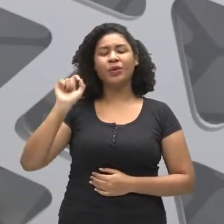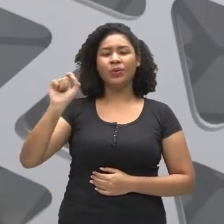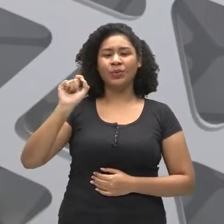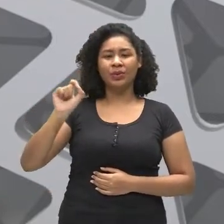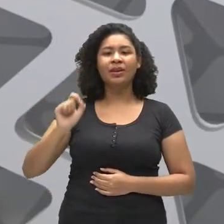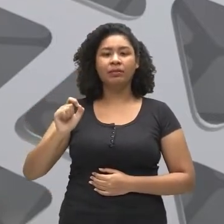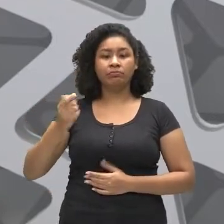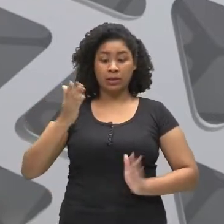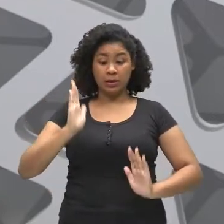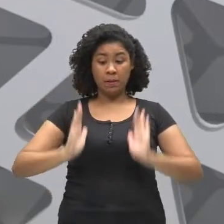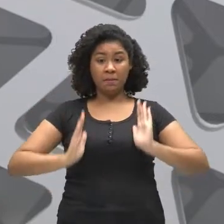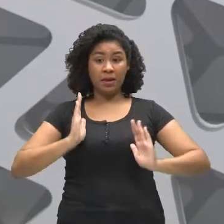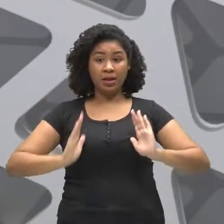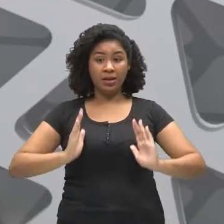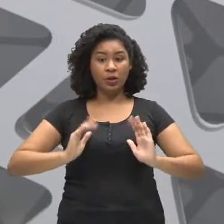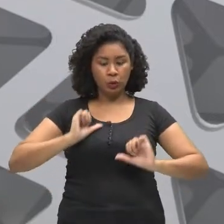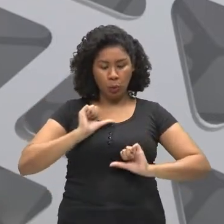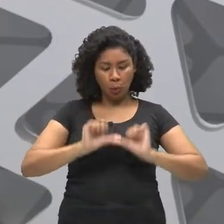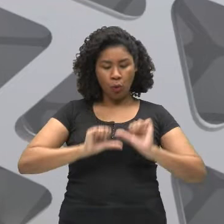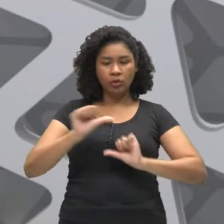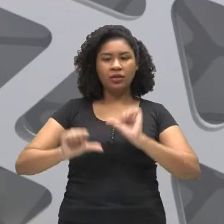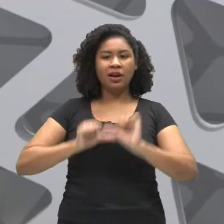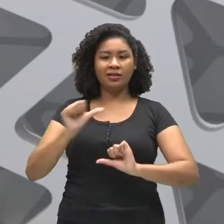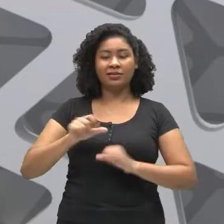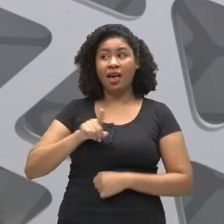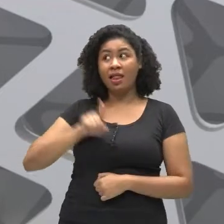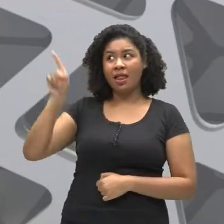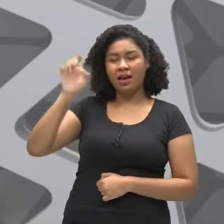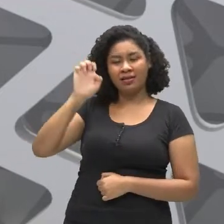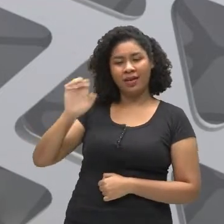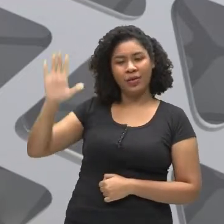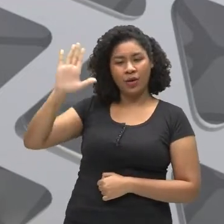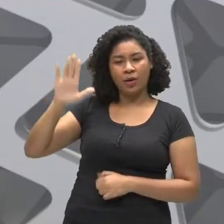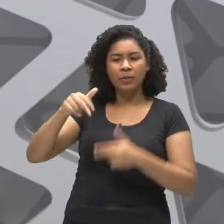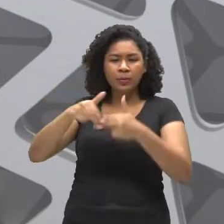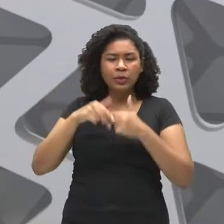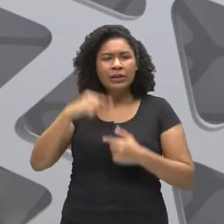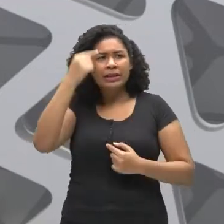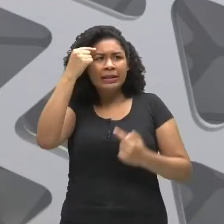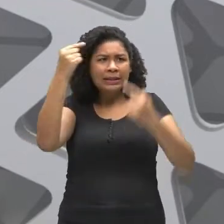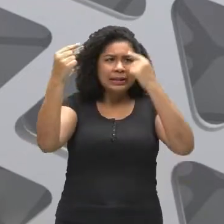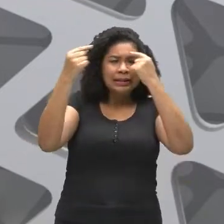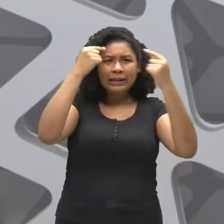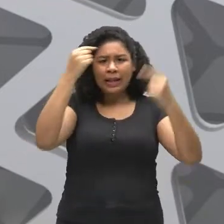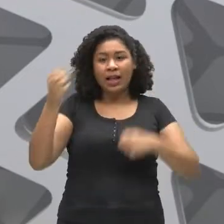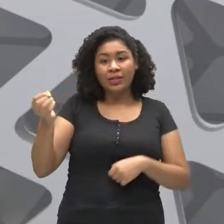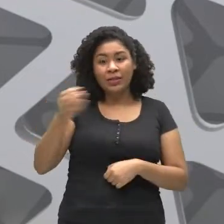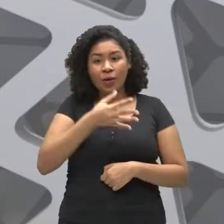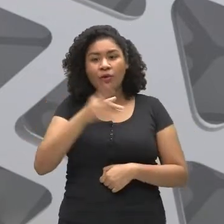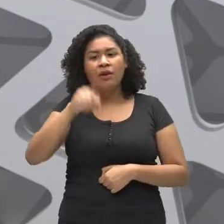grandes mudanças em toda a Europa. E esses pensamentos vão ser fundamentais para